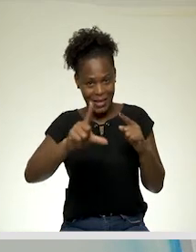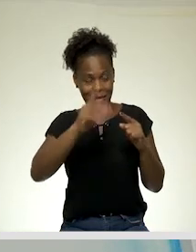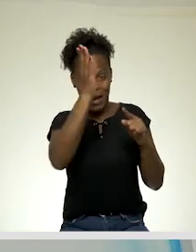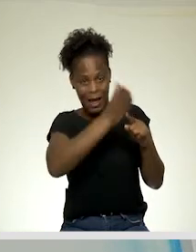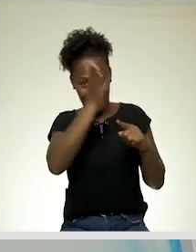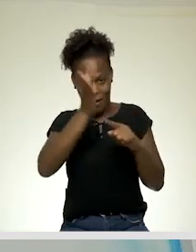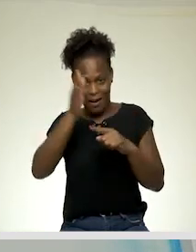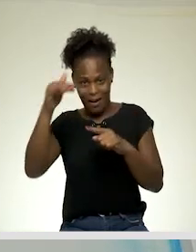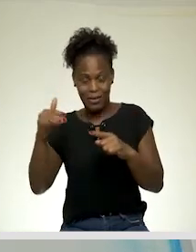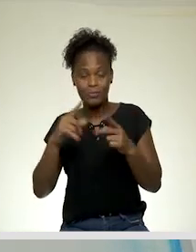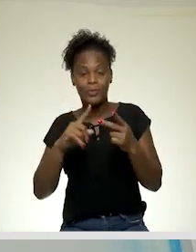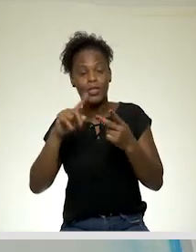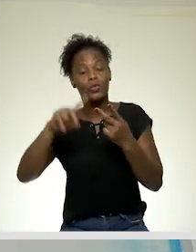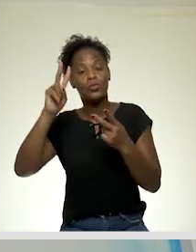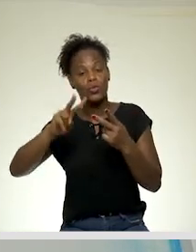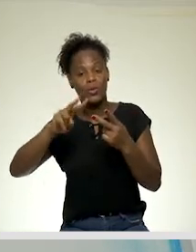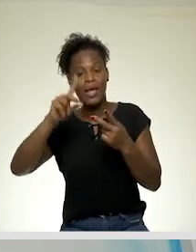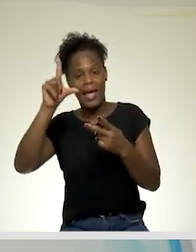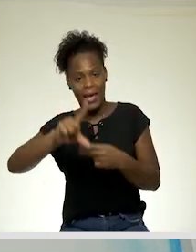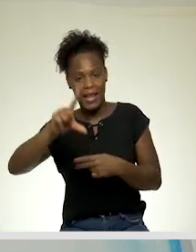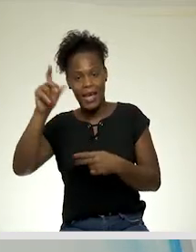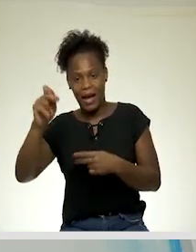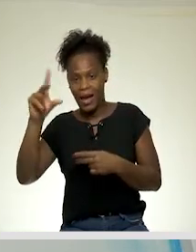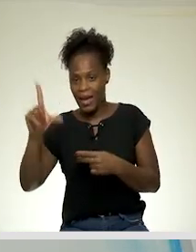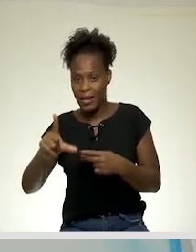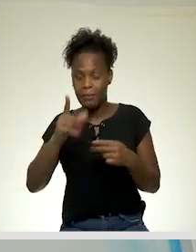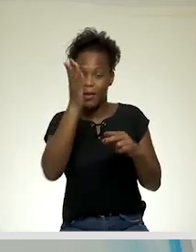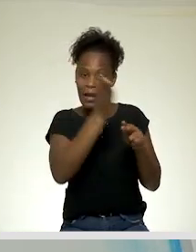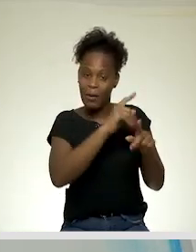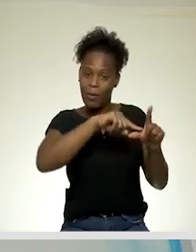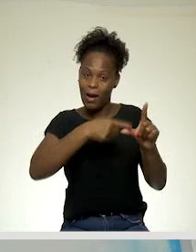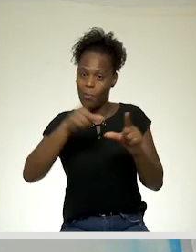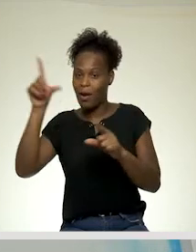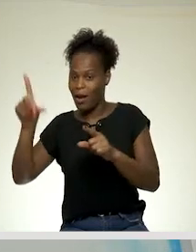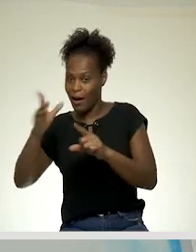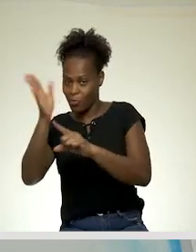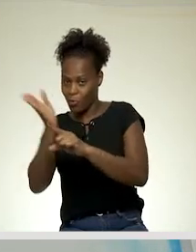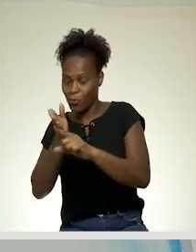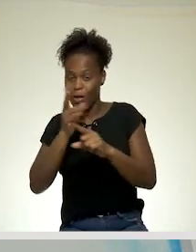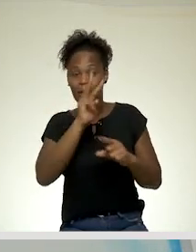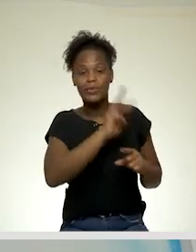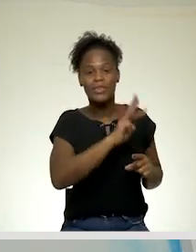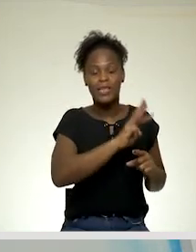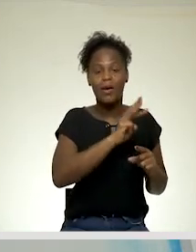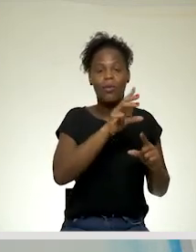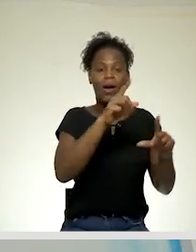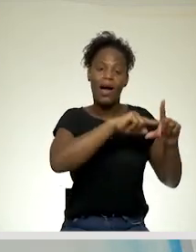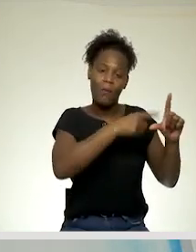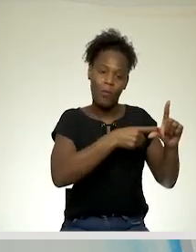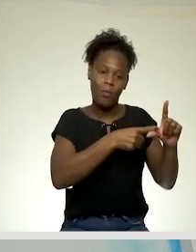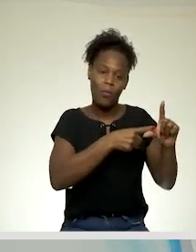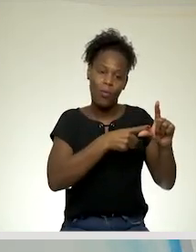O segundo critério, L, A, L, lado, ângulo, lado. E o terceiro critério,